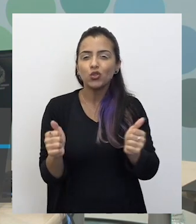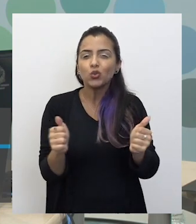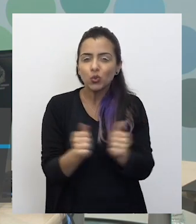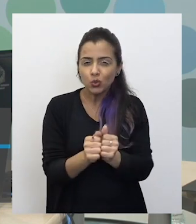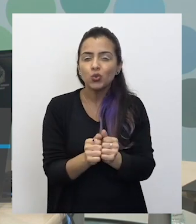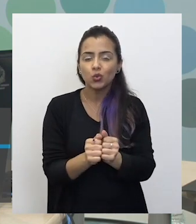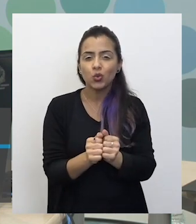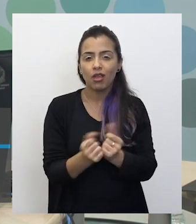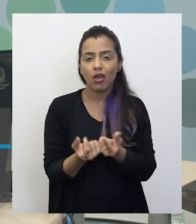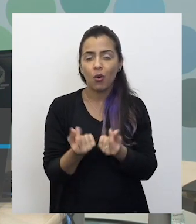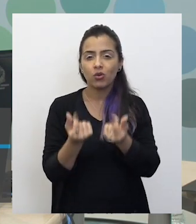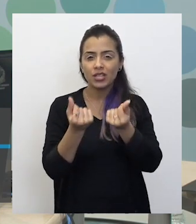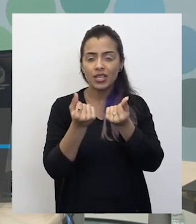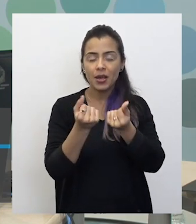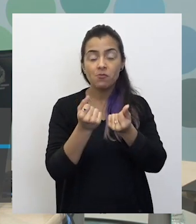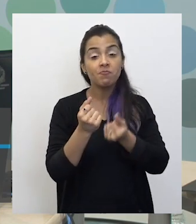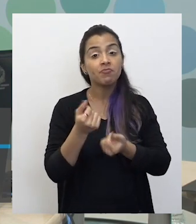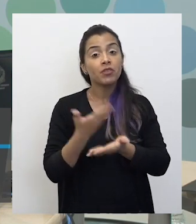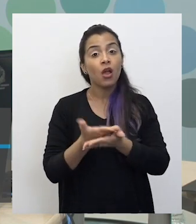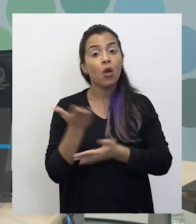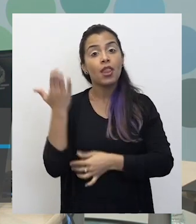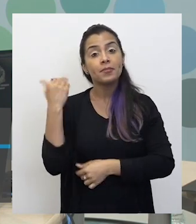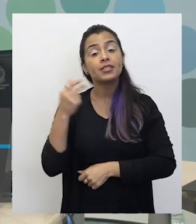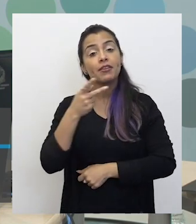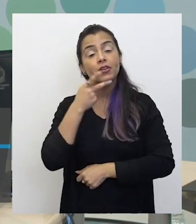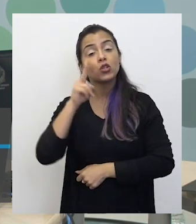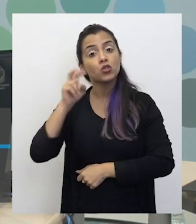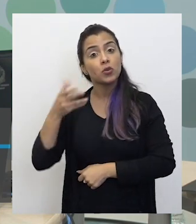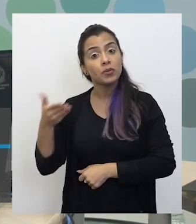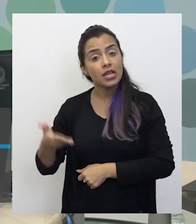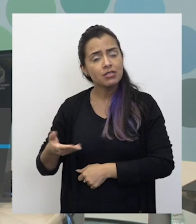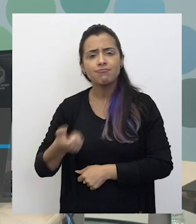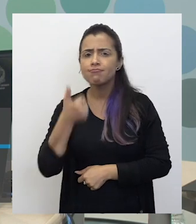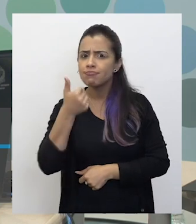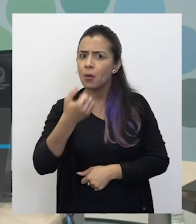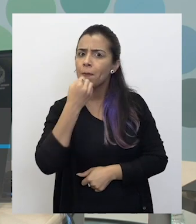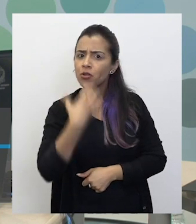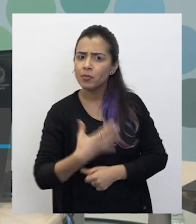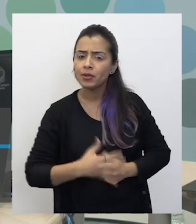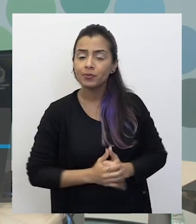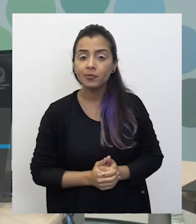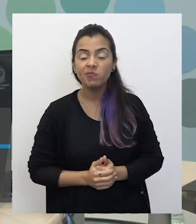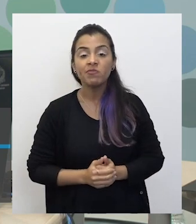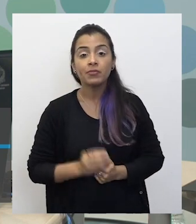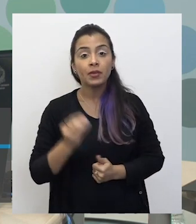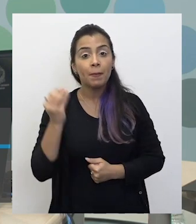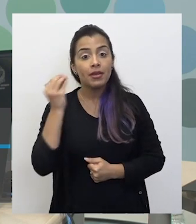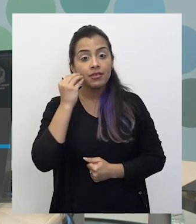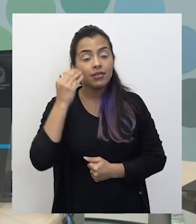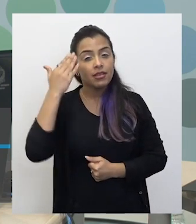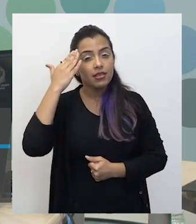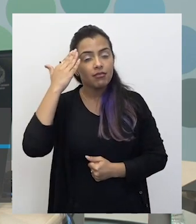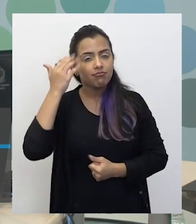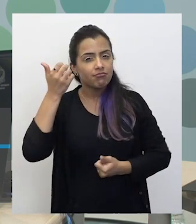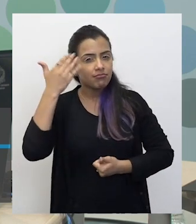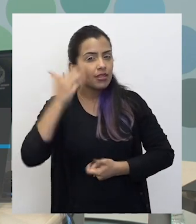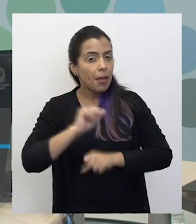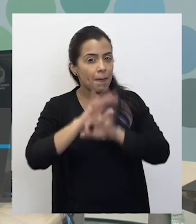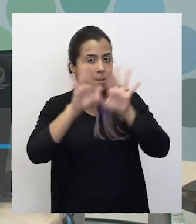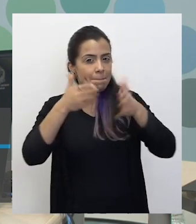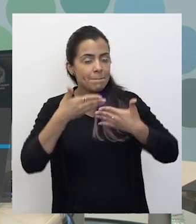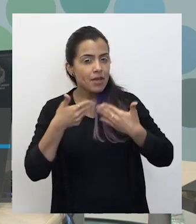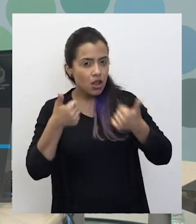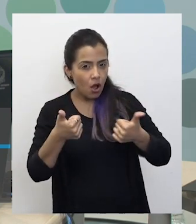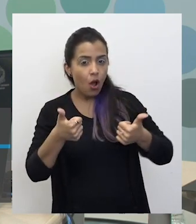união, né, nós falamos na aula passada um pouquinho sobre isso, muito bem. E para a gente ter aquela ideia espacial, né, de onde